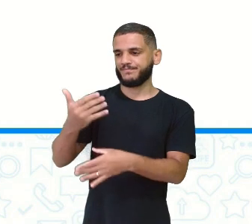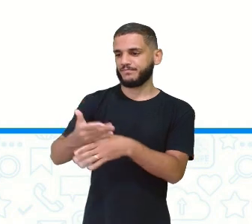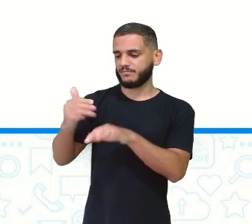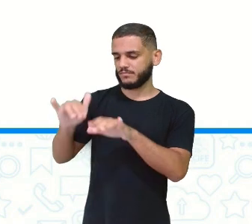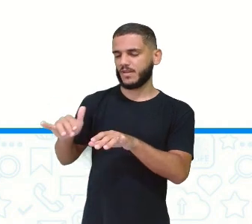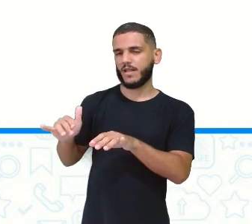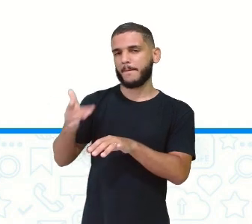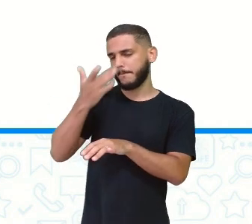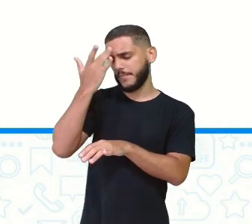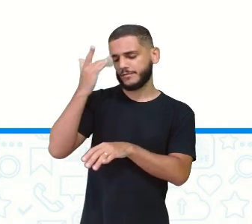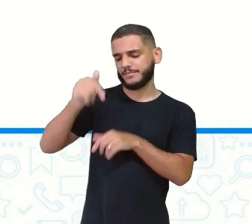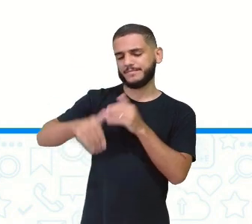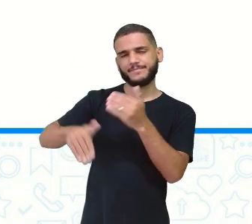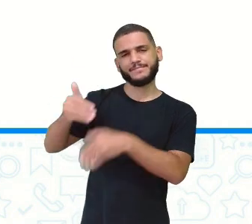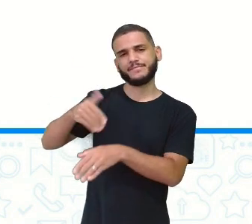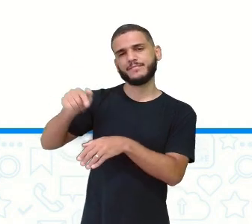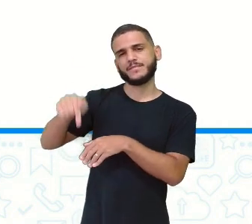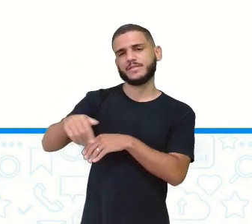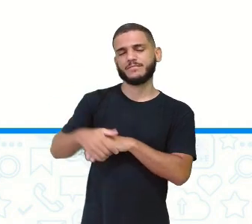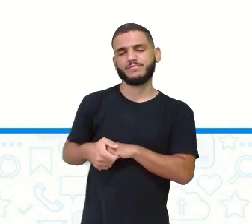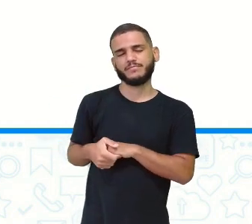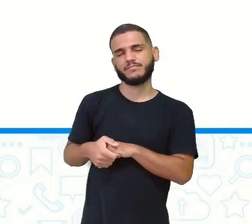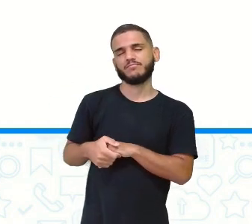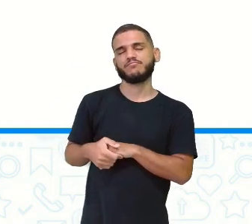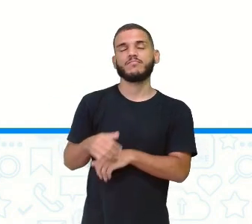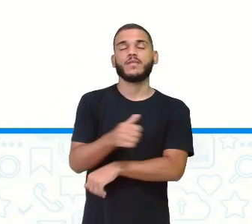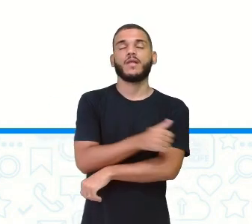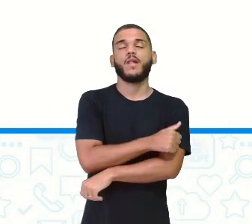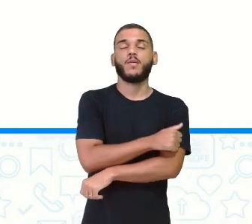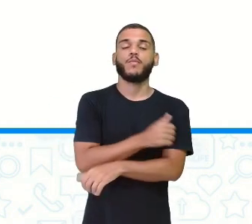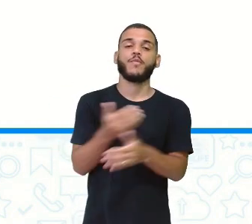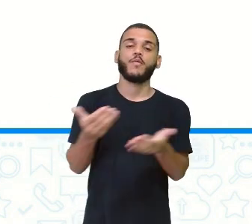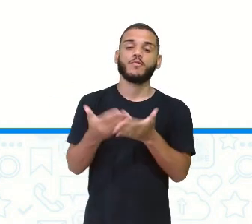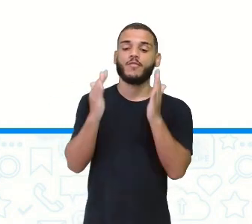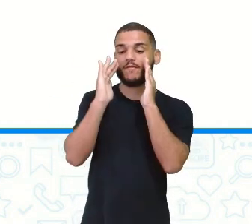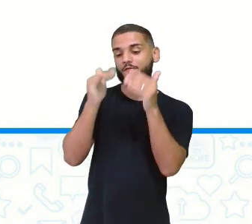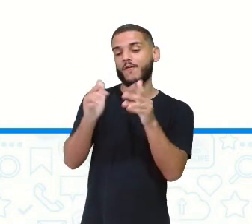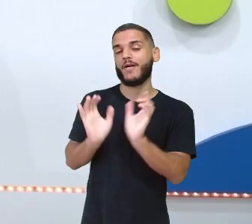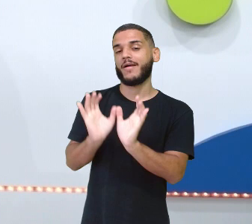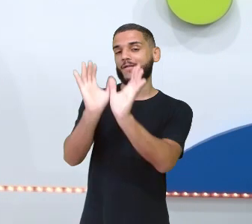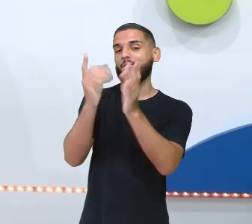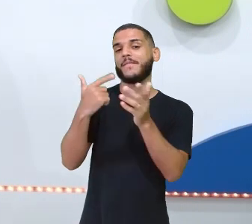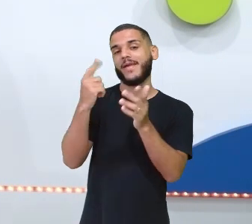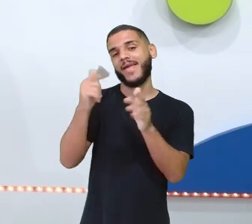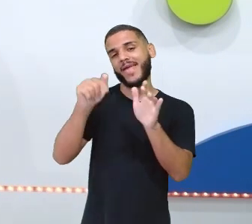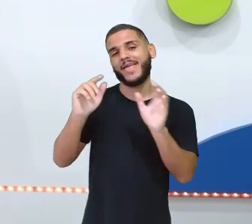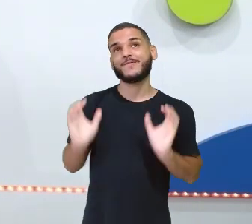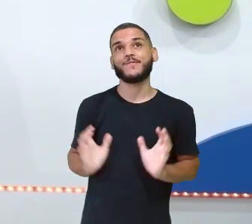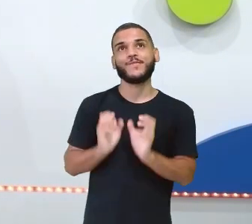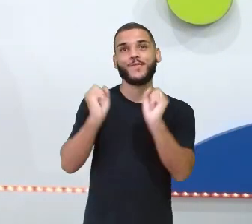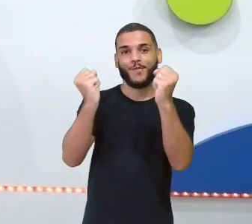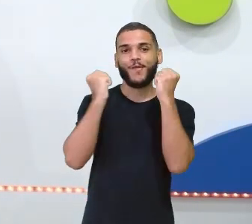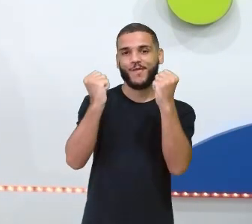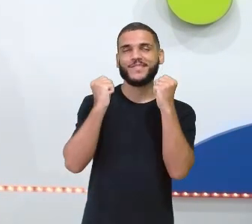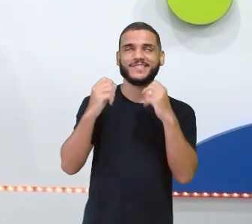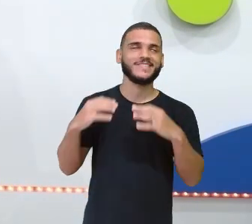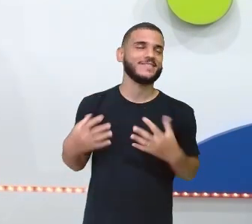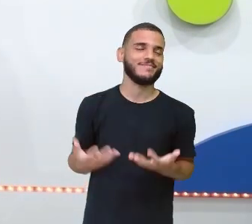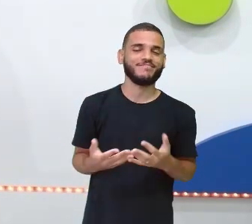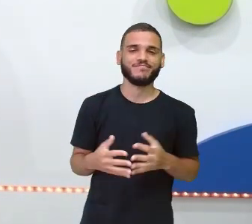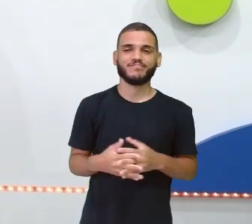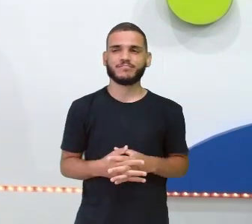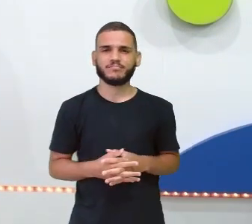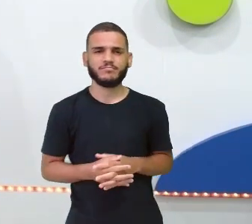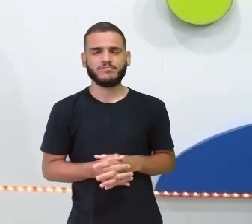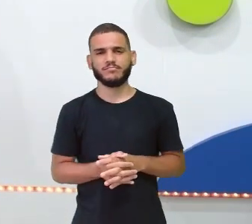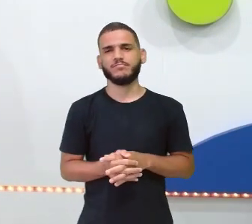Os estudantes hoje estão bem... Estão focados na Copa. Focados na a Copa, torcida né? toda é para lá e assim, até Ou agora